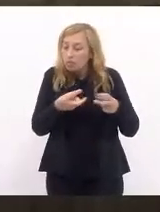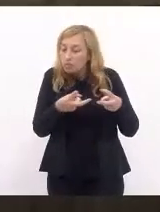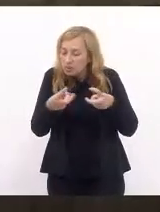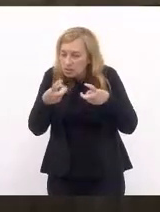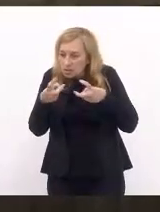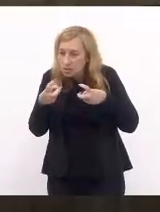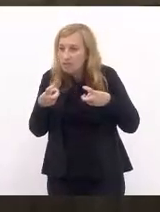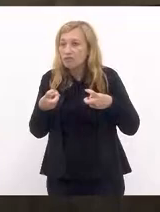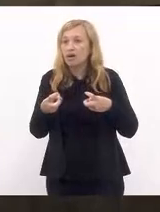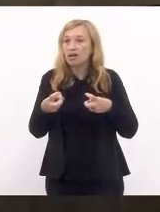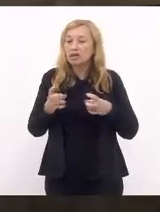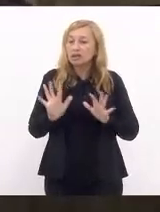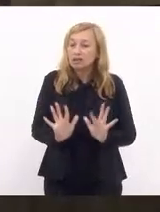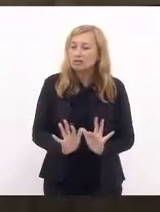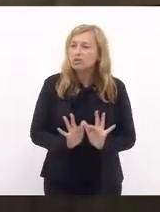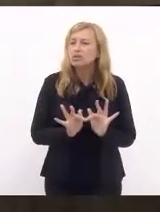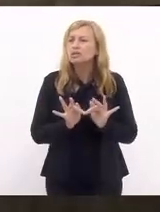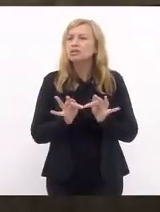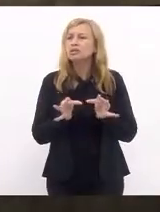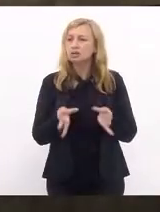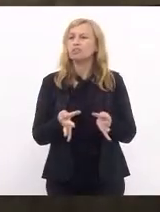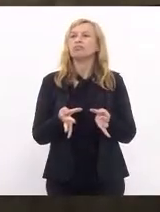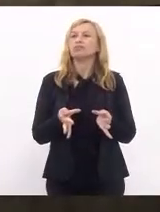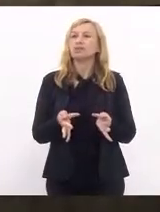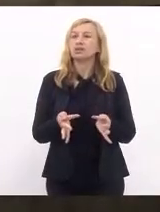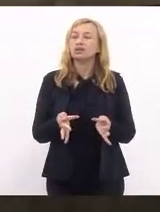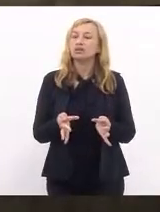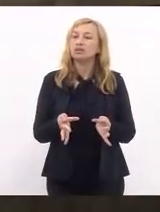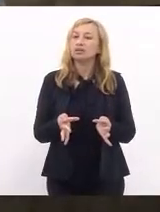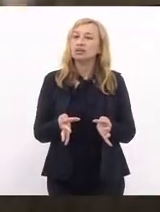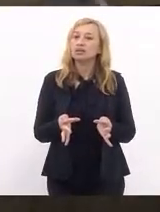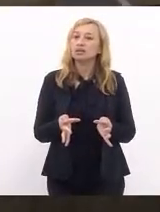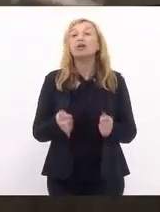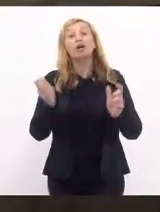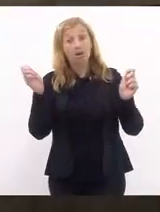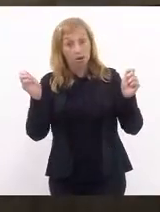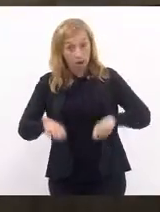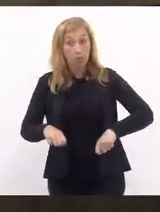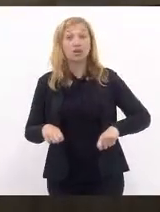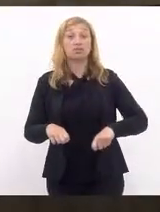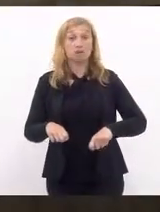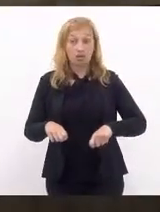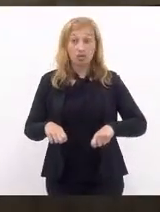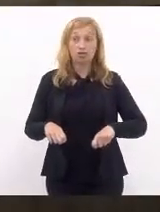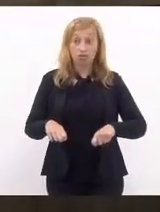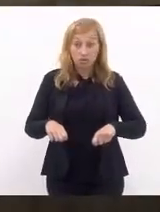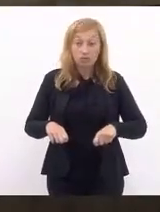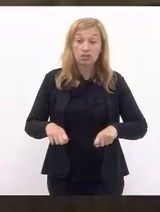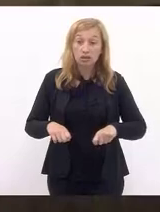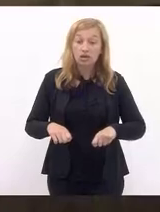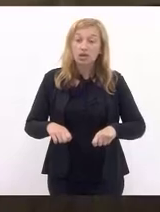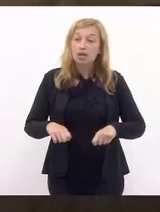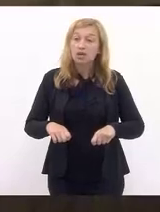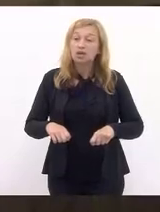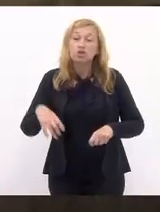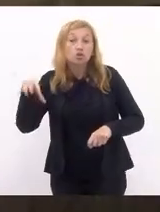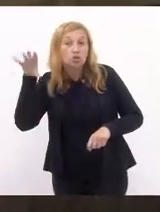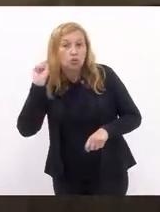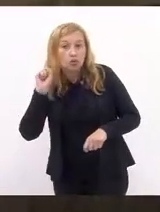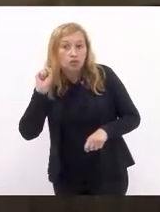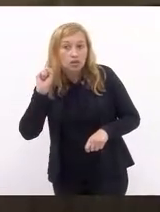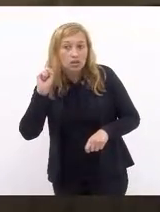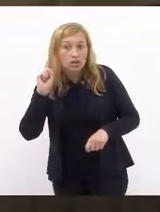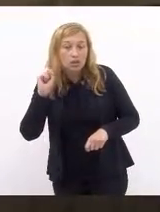observar ser humilde é ter a capacidade de Bom dia de